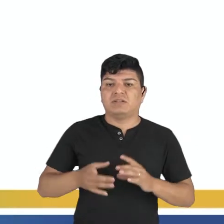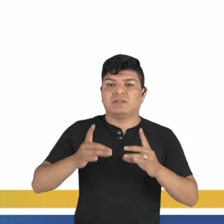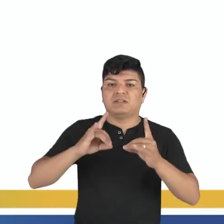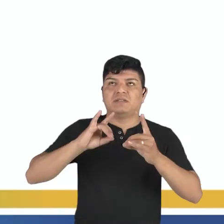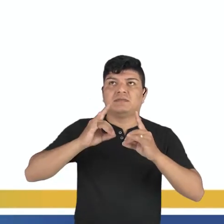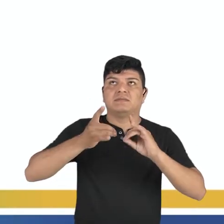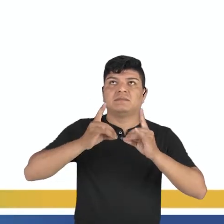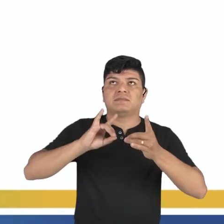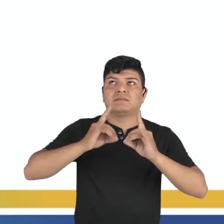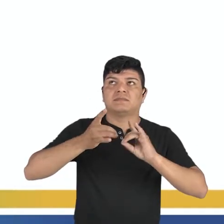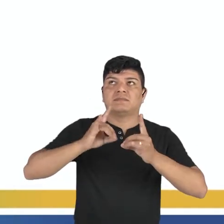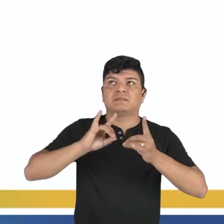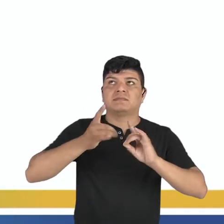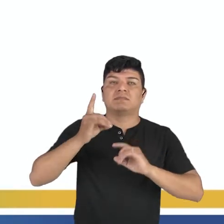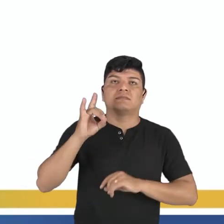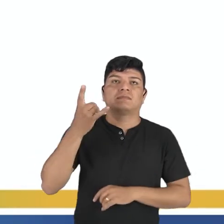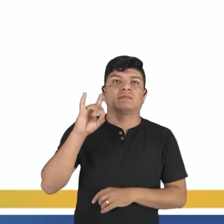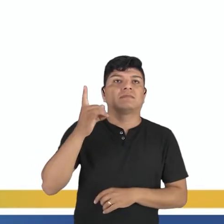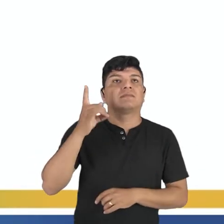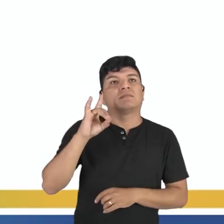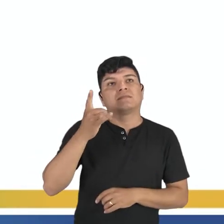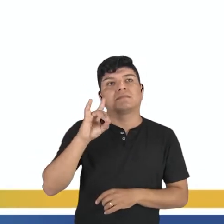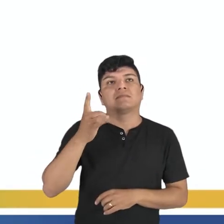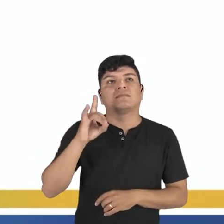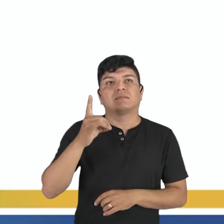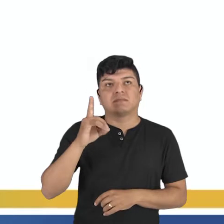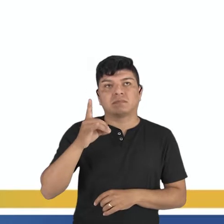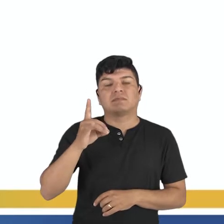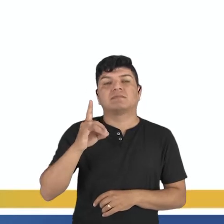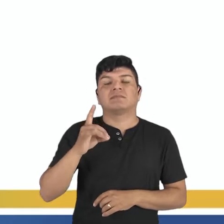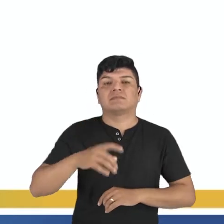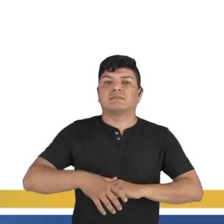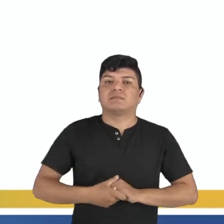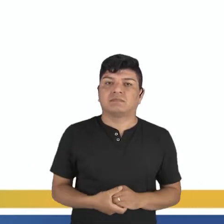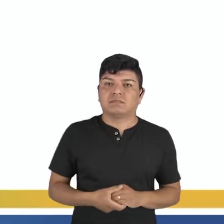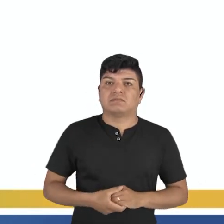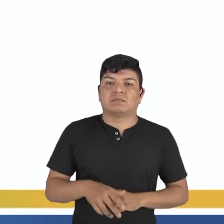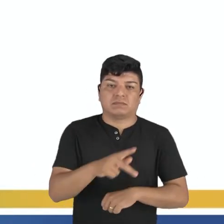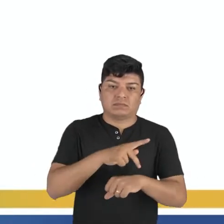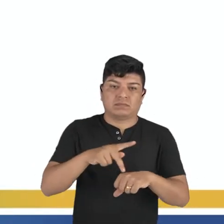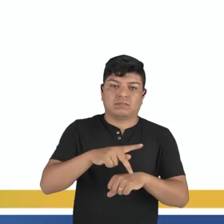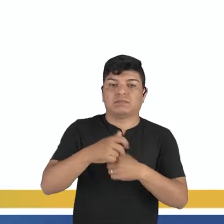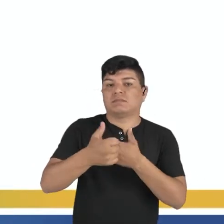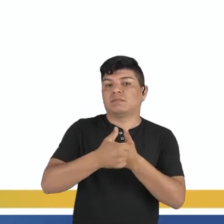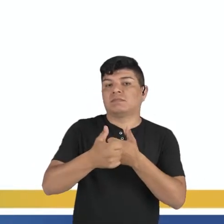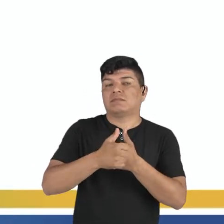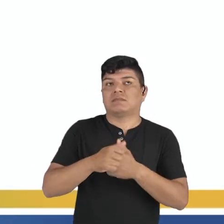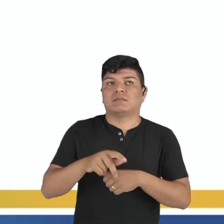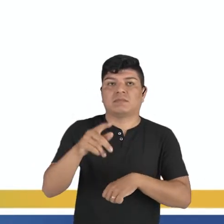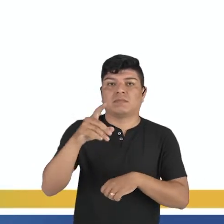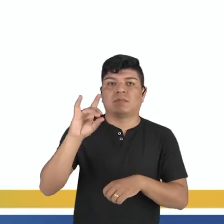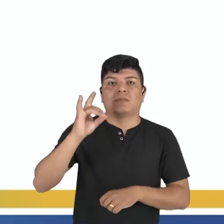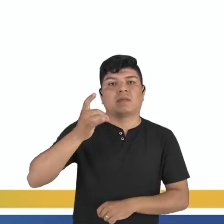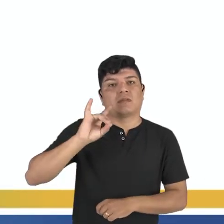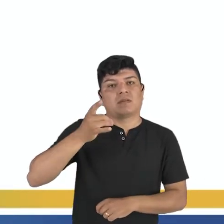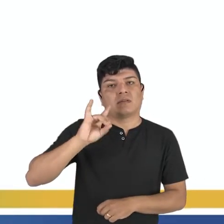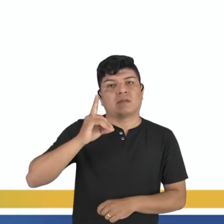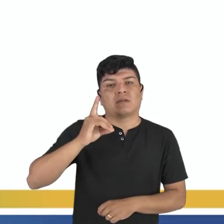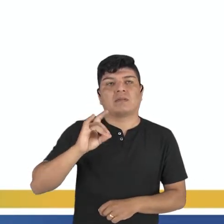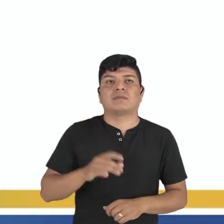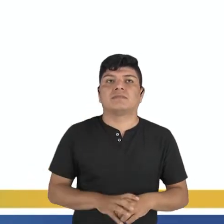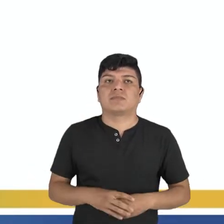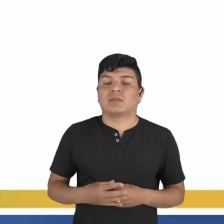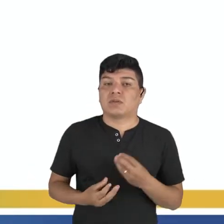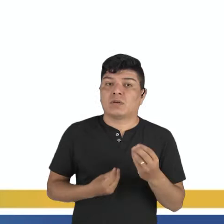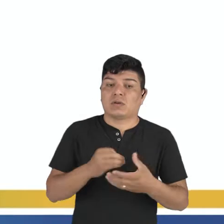E vamos para nossos países vizinhos, né? Ou seja, vamos para os nossos países vizinhos. Bolívia.